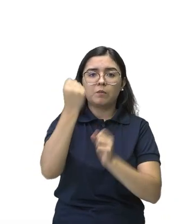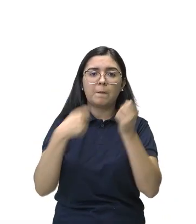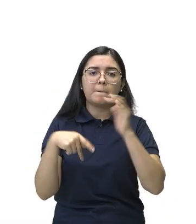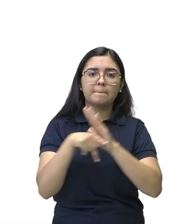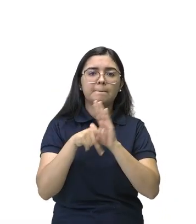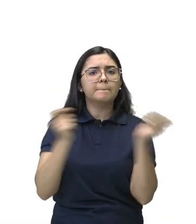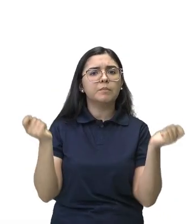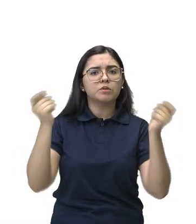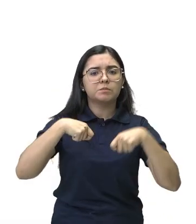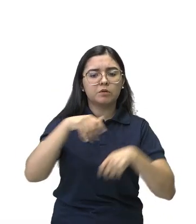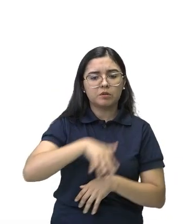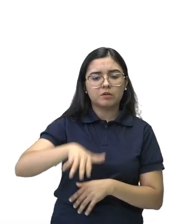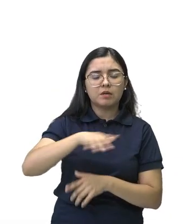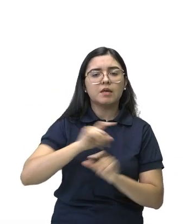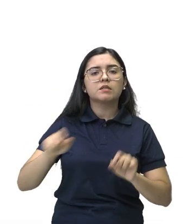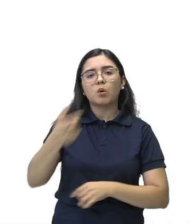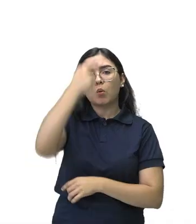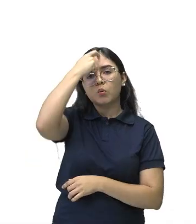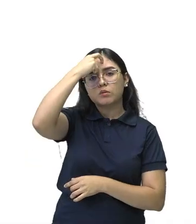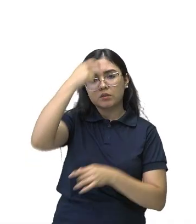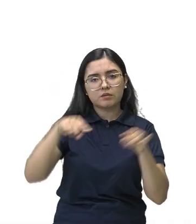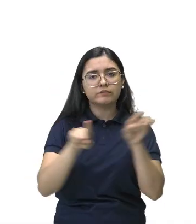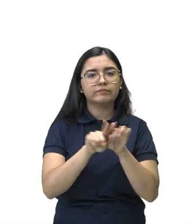região essa consciência